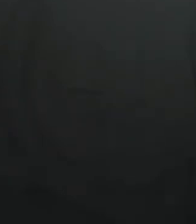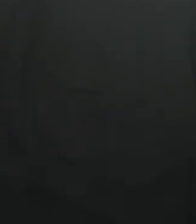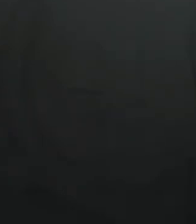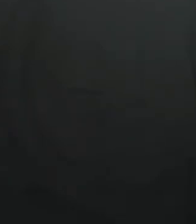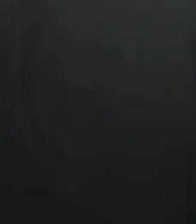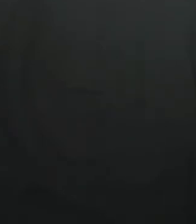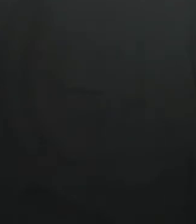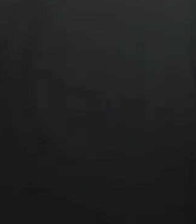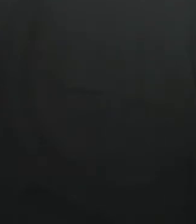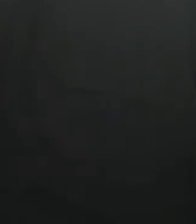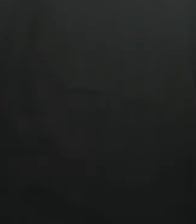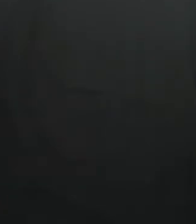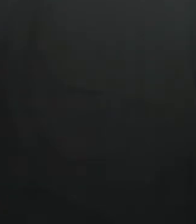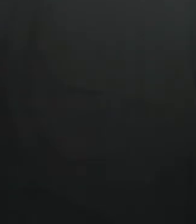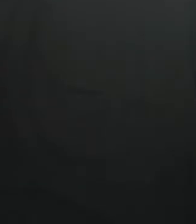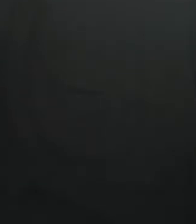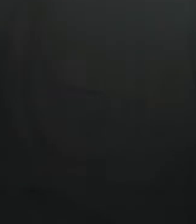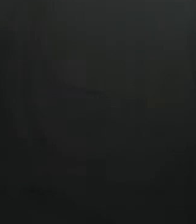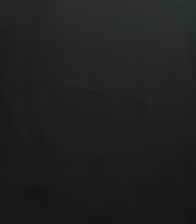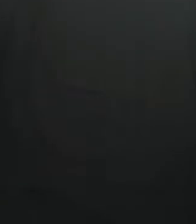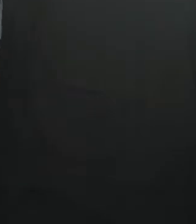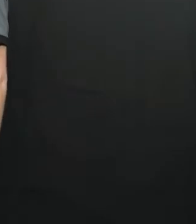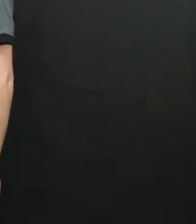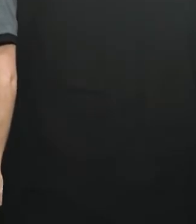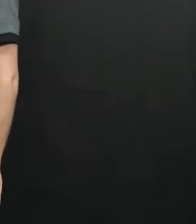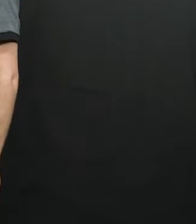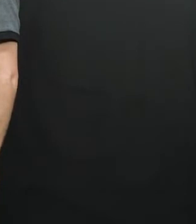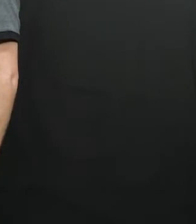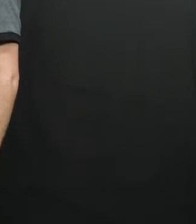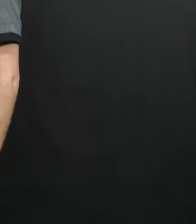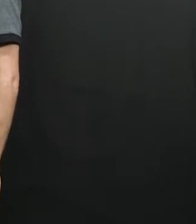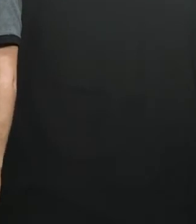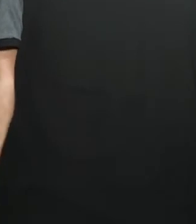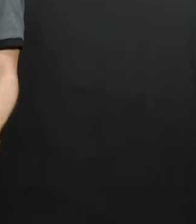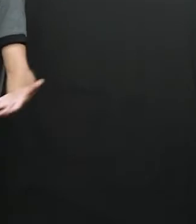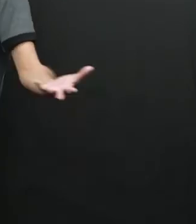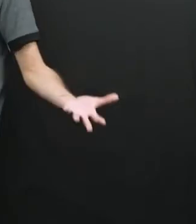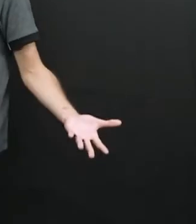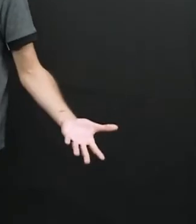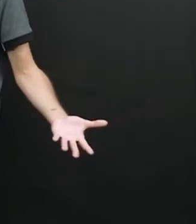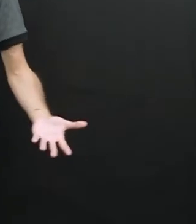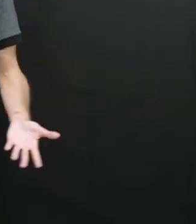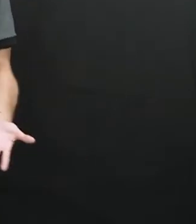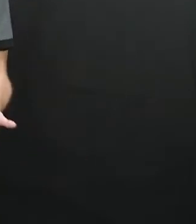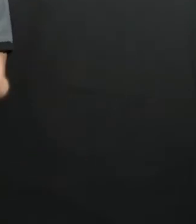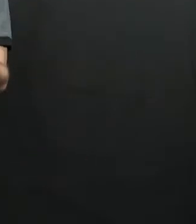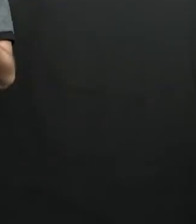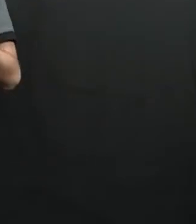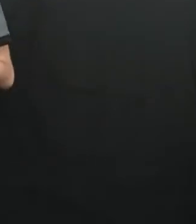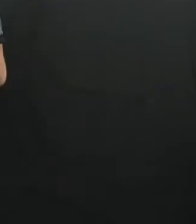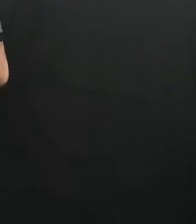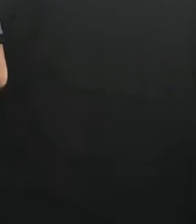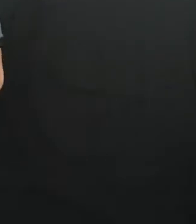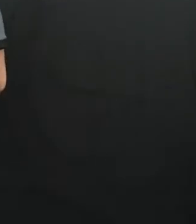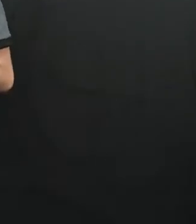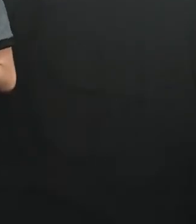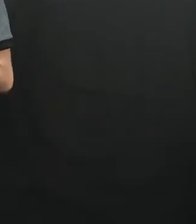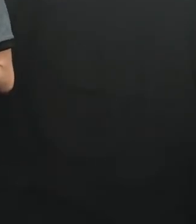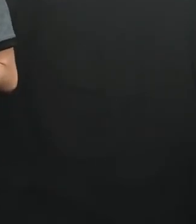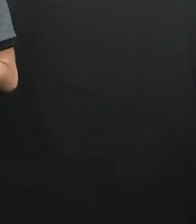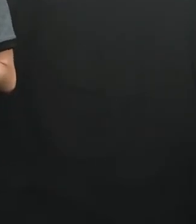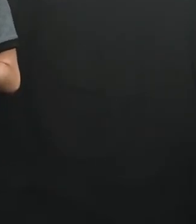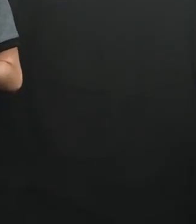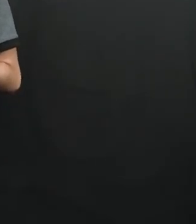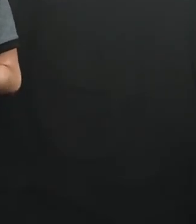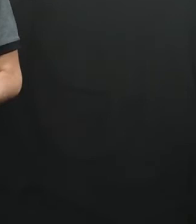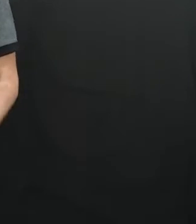por que aconteceu dessa forma. Primeira coisa, a gente tem que falar de que existia um feminismo brasileiro anterior à entrada das